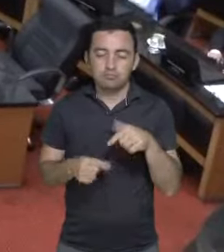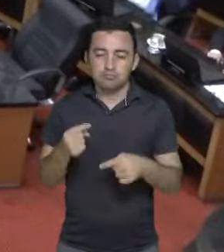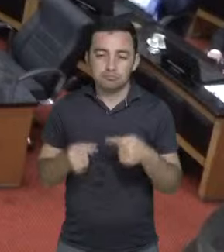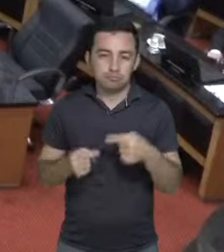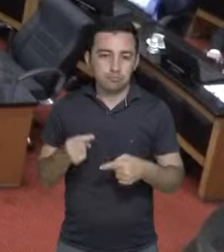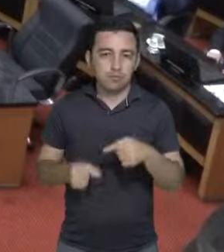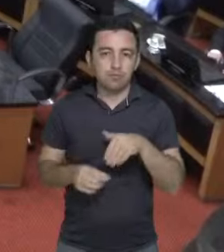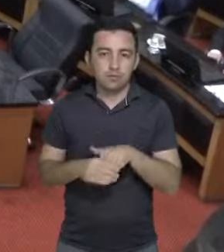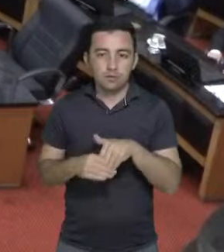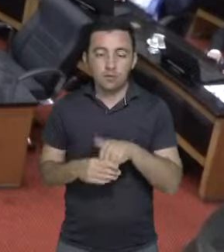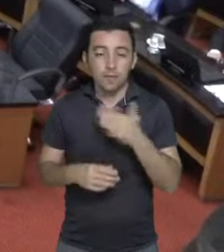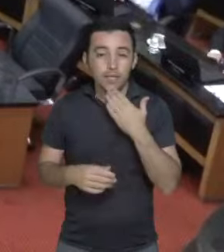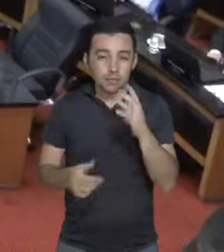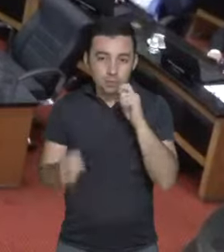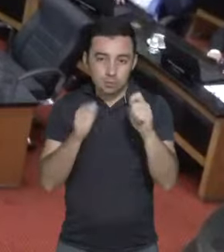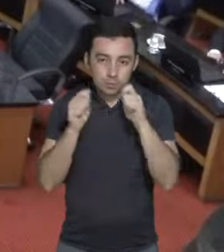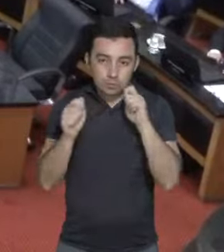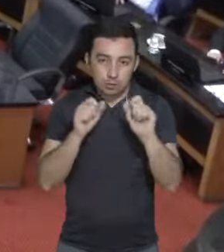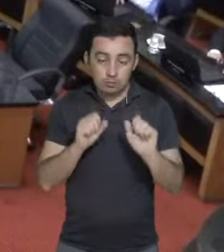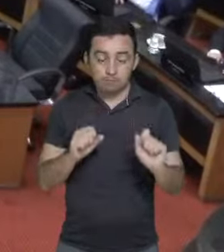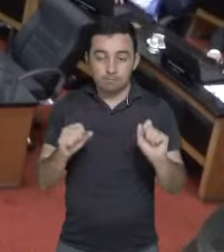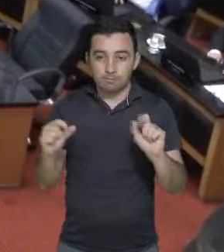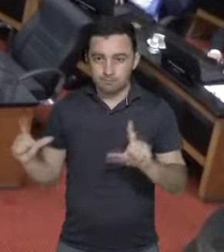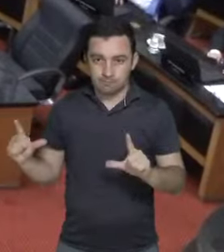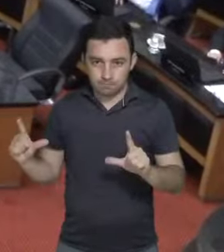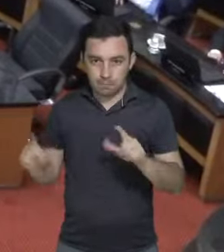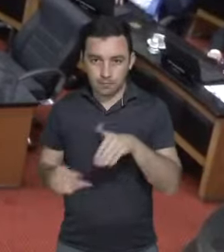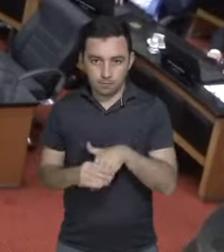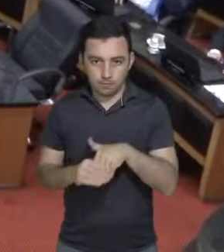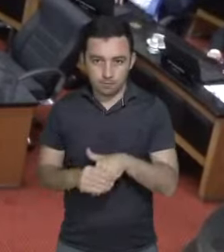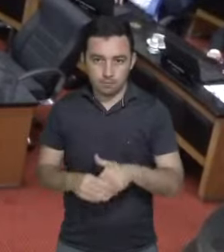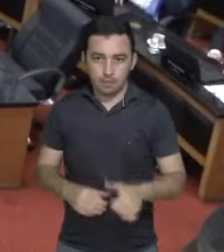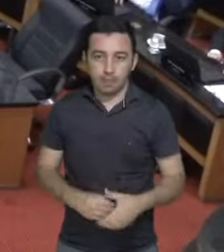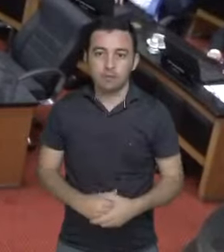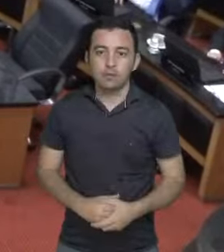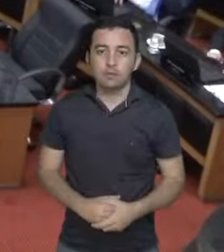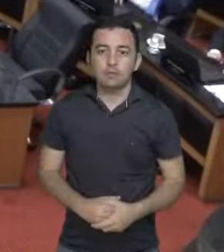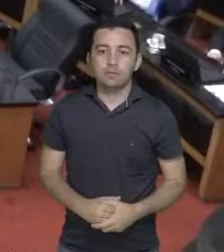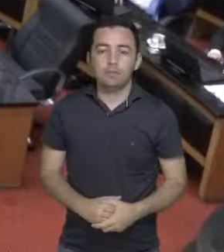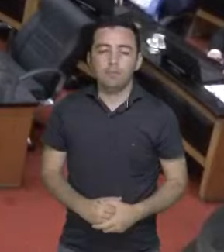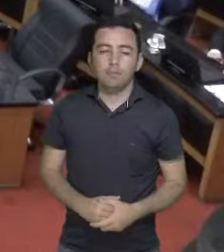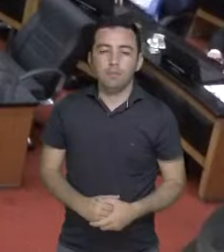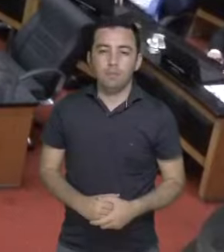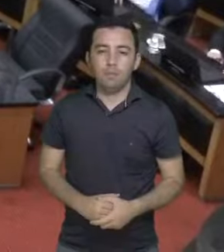votação, peço assessoria que abra o sistema para que os senhores e senhoras deputadas possam exercer seu direito de voto.